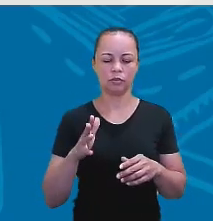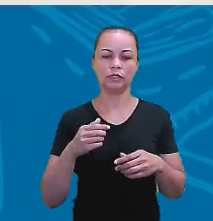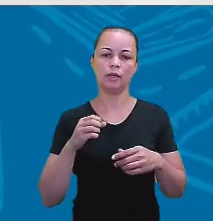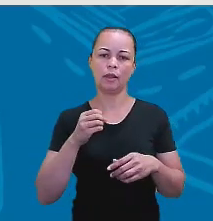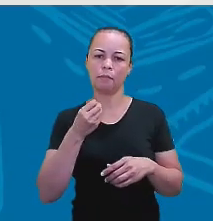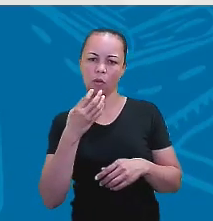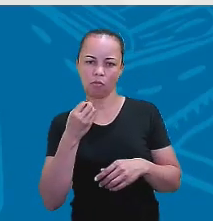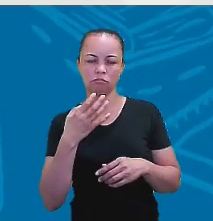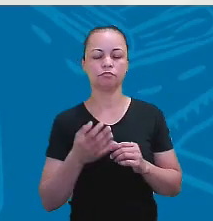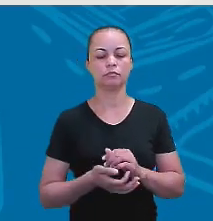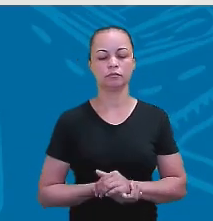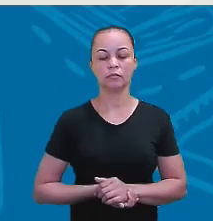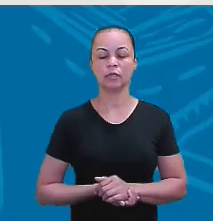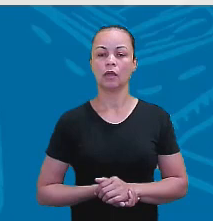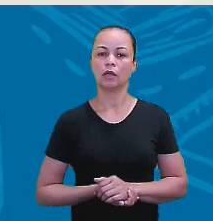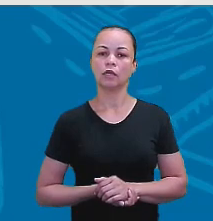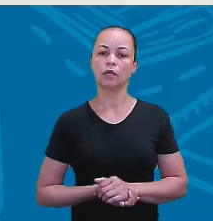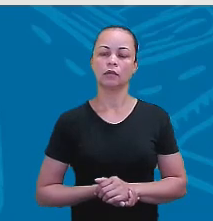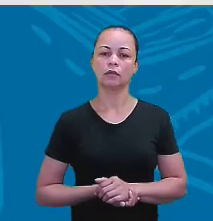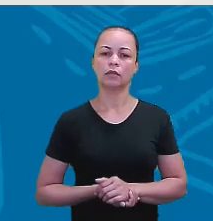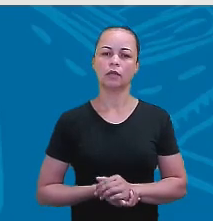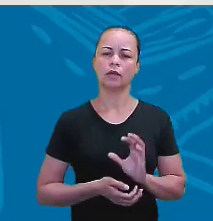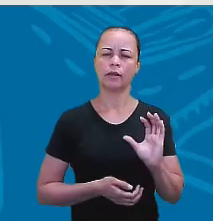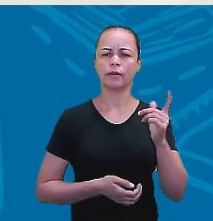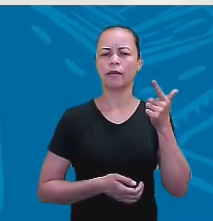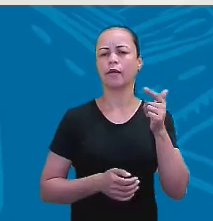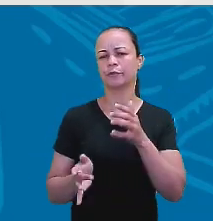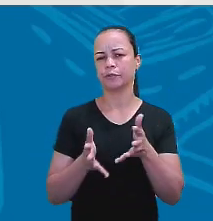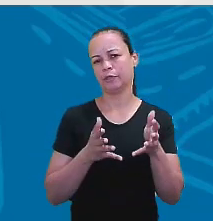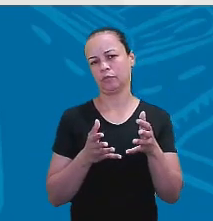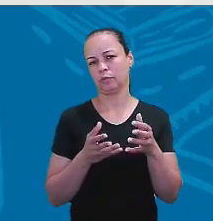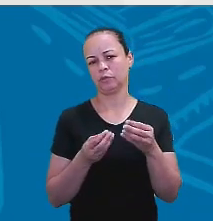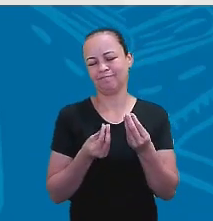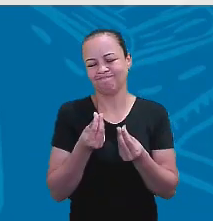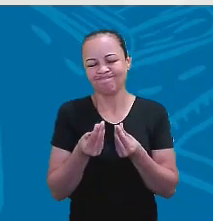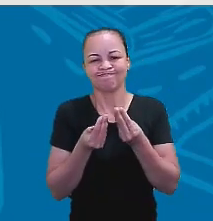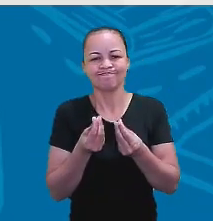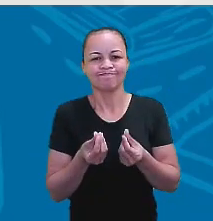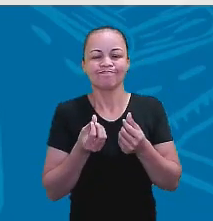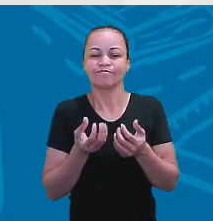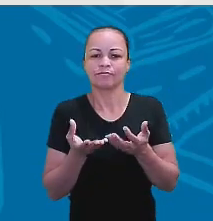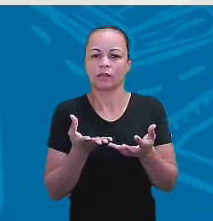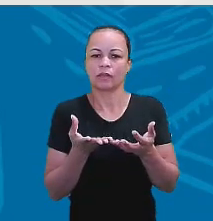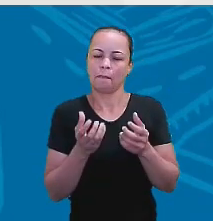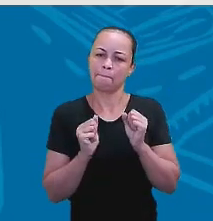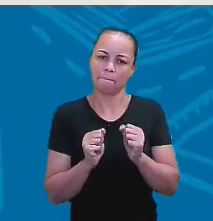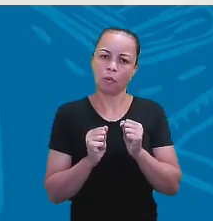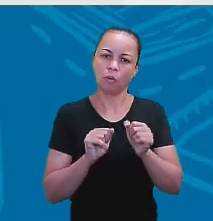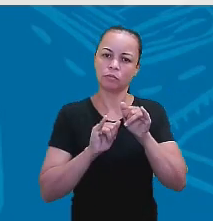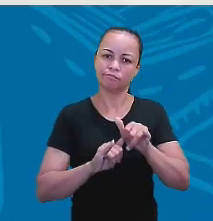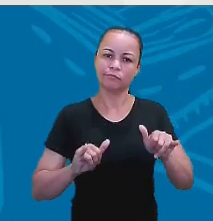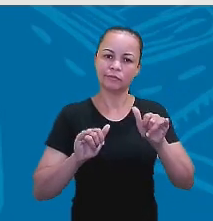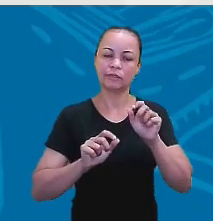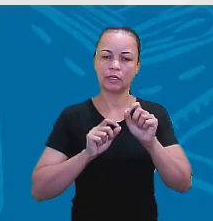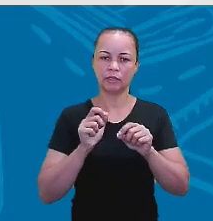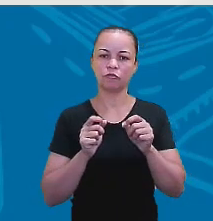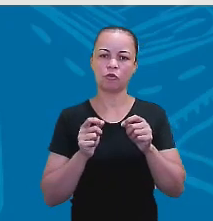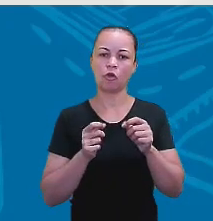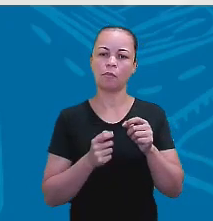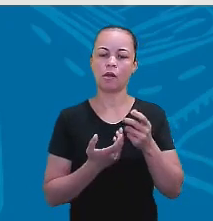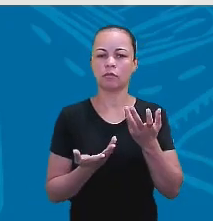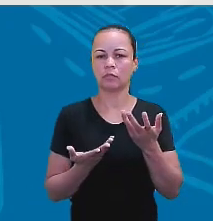com menores, né? Claro que não deixa de ser um desconforto, mas a gente pode dizer que de forma muito mais tranquila, se